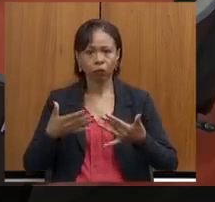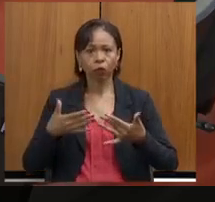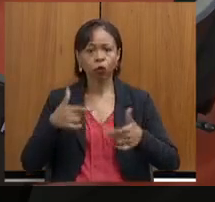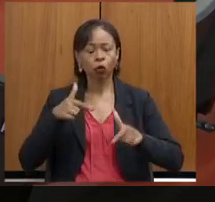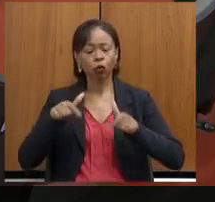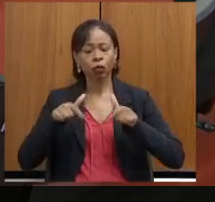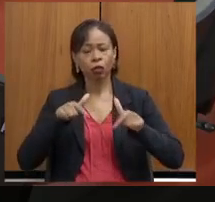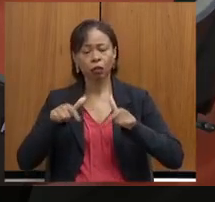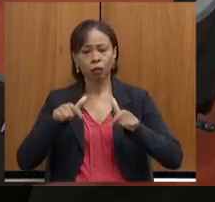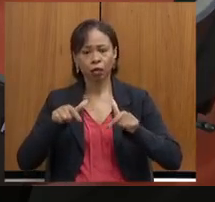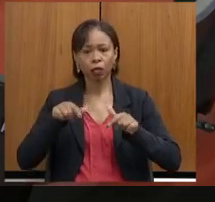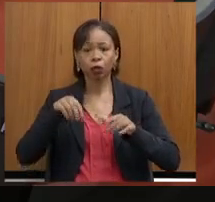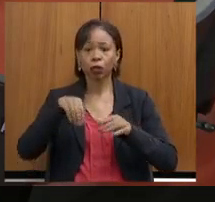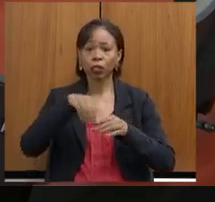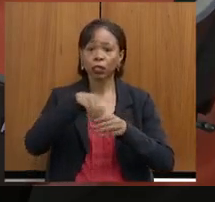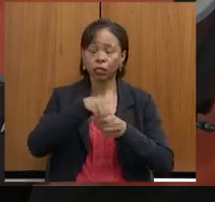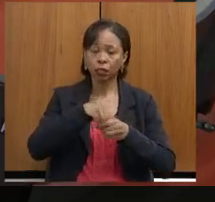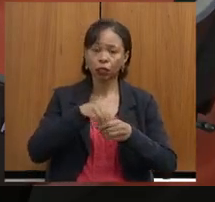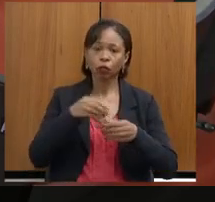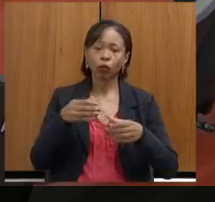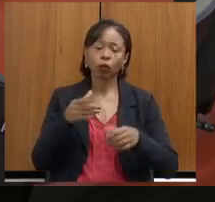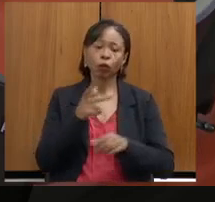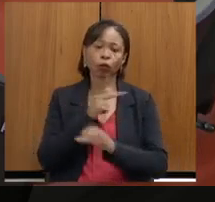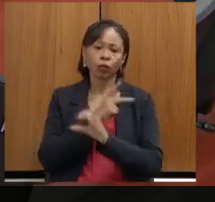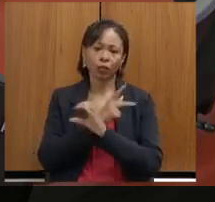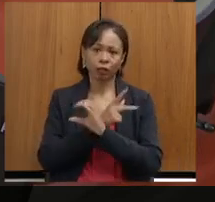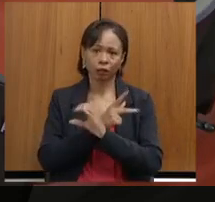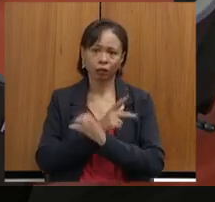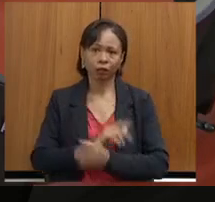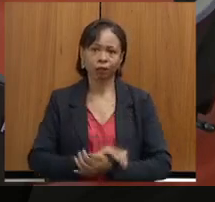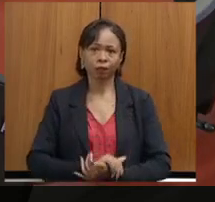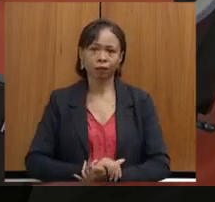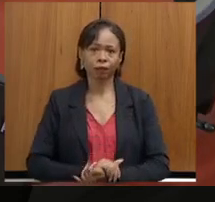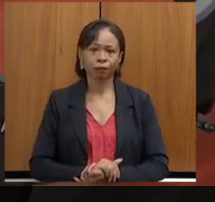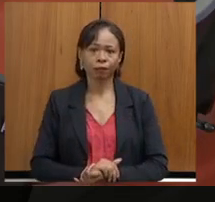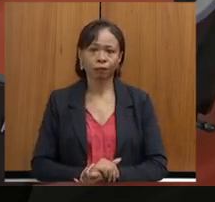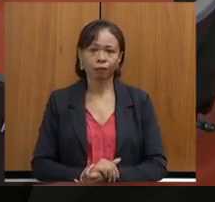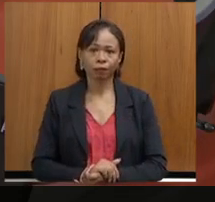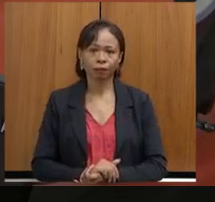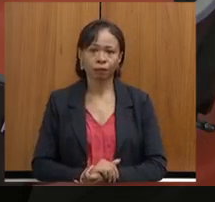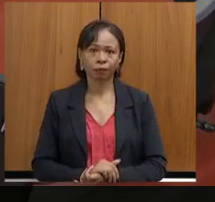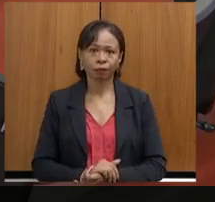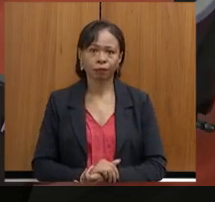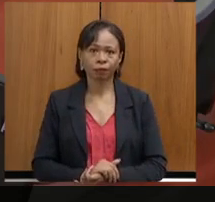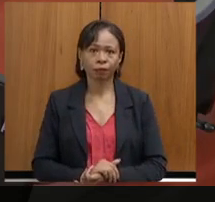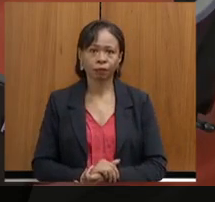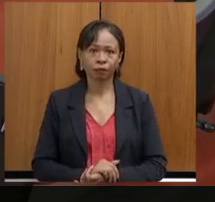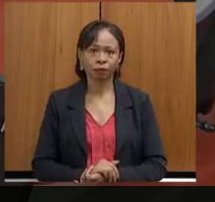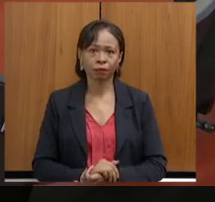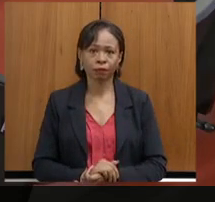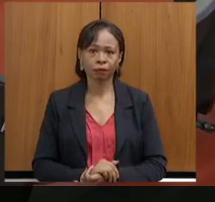frente à praça da Polícia Civil me pareceu um presente